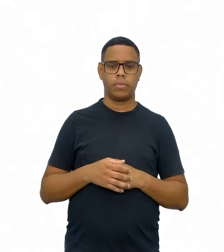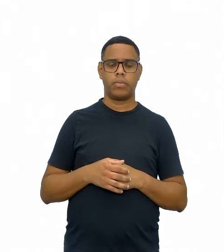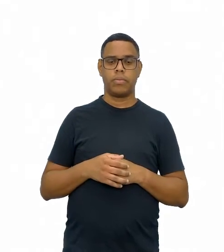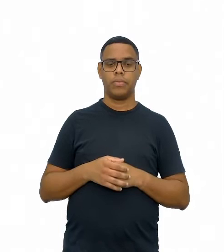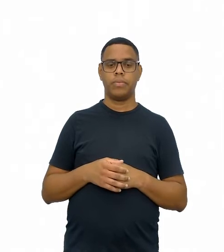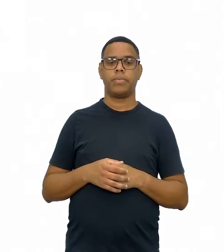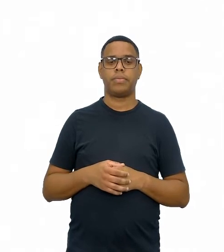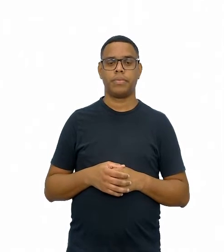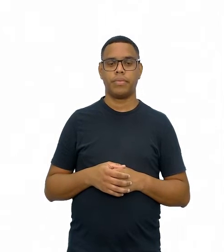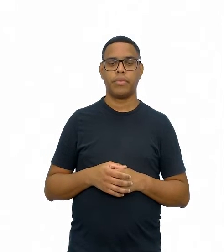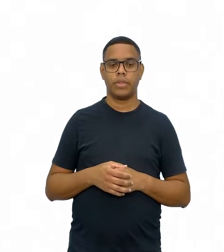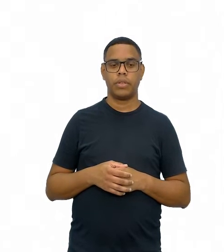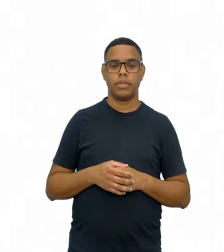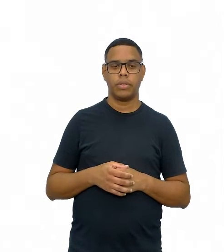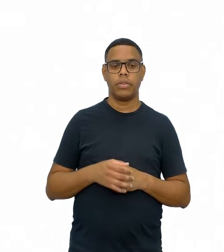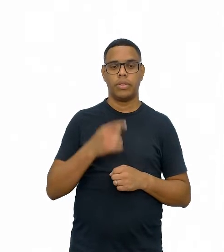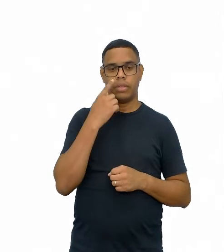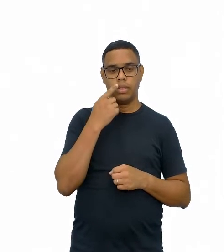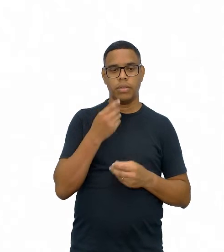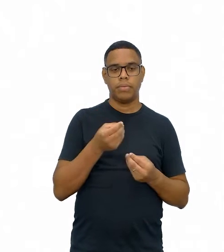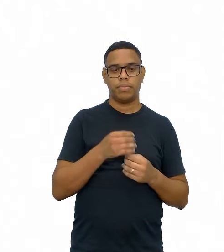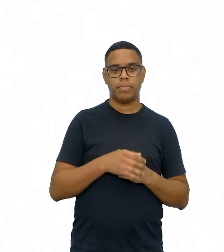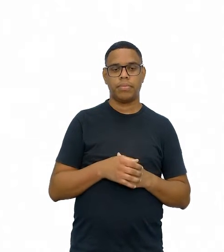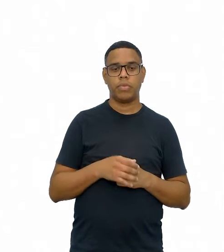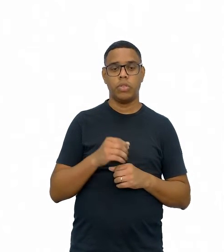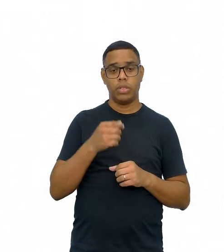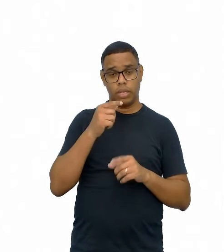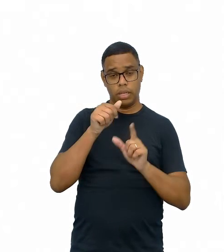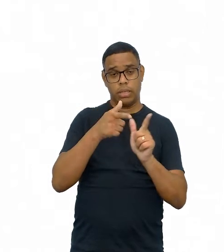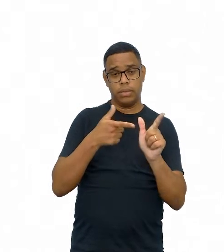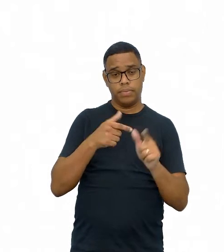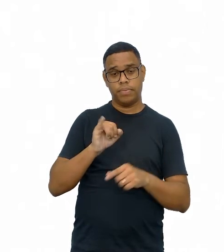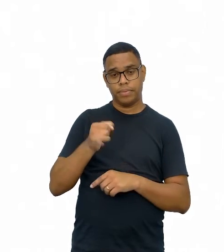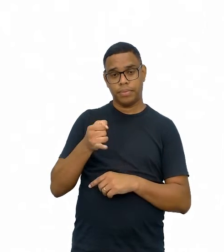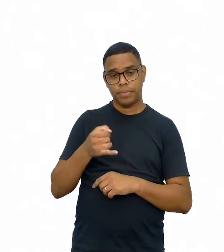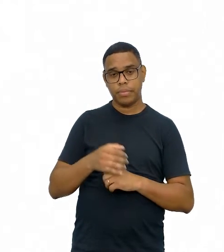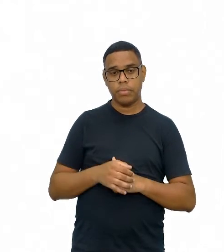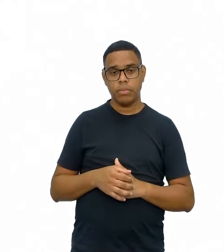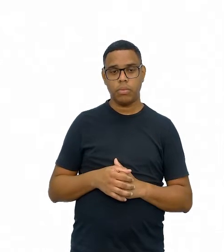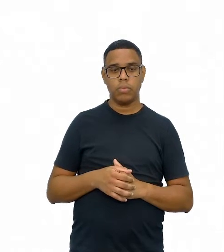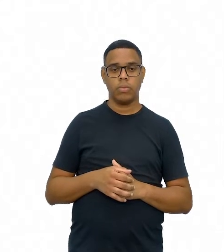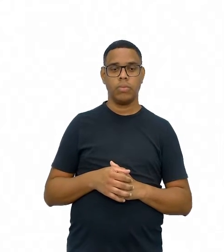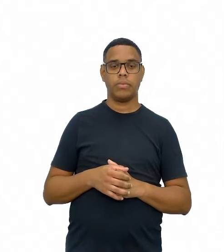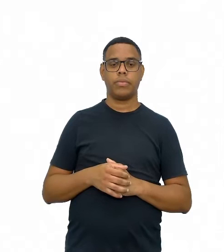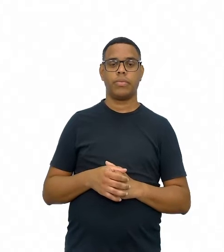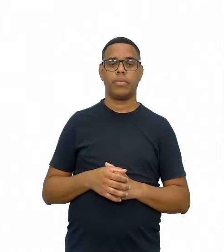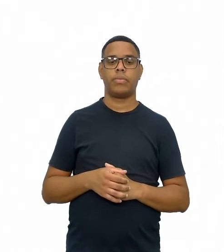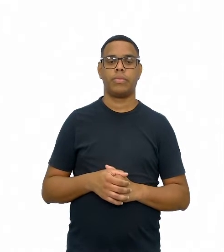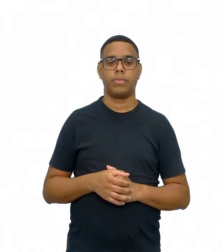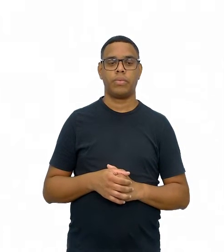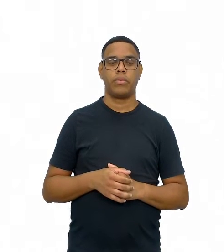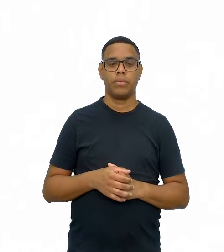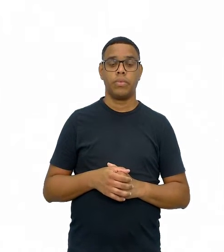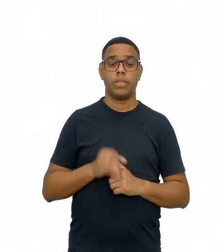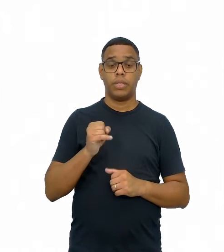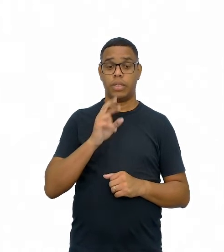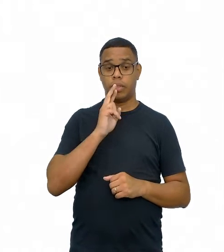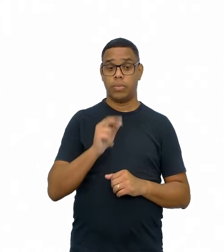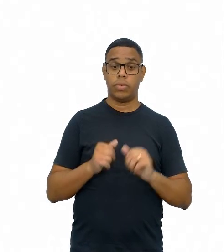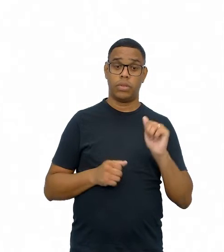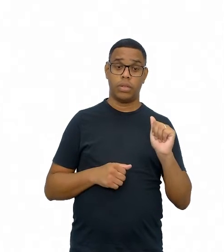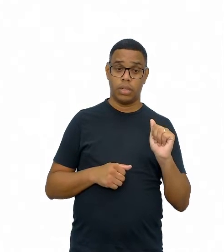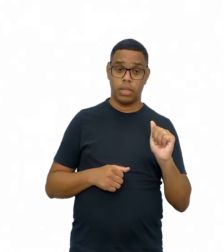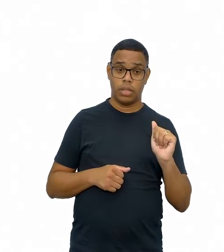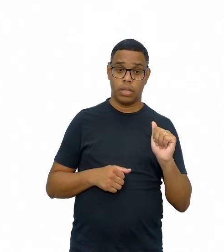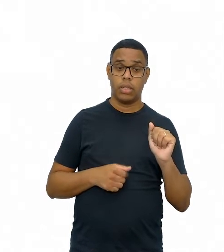de 4, eu vou então me ater aqui à letra J. Percebem? Se o aluno responde a letra A,